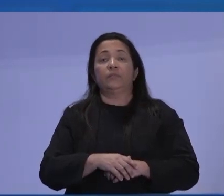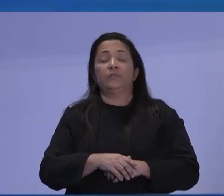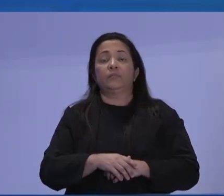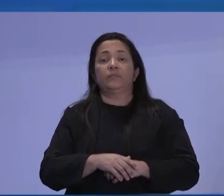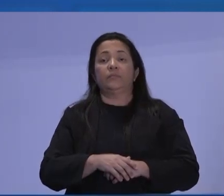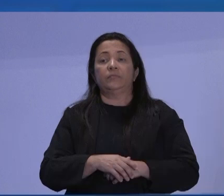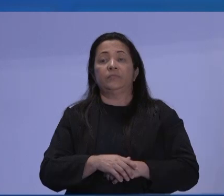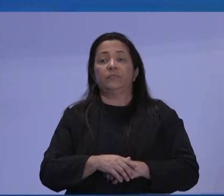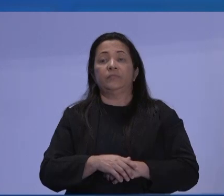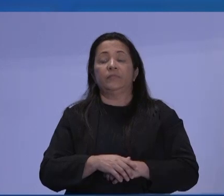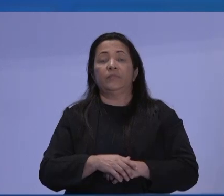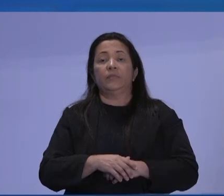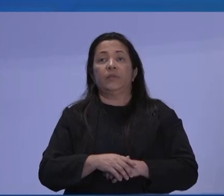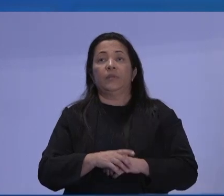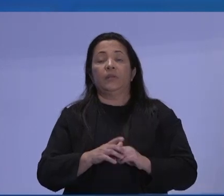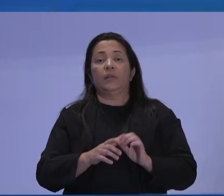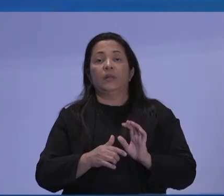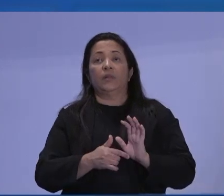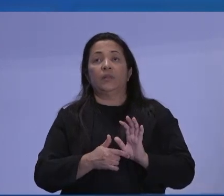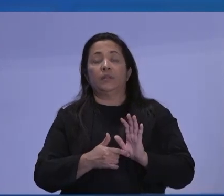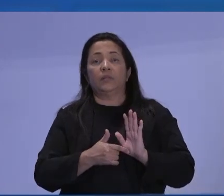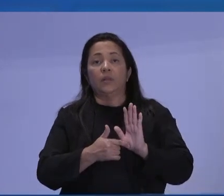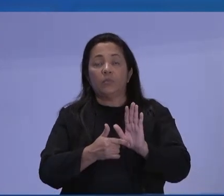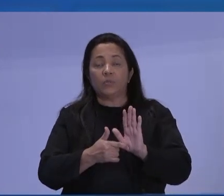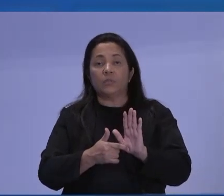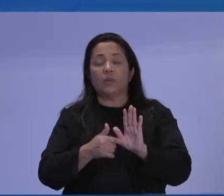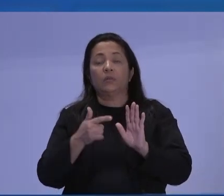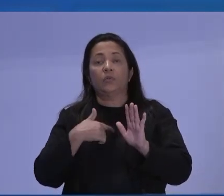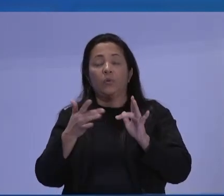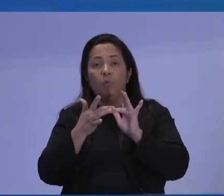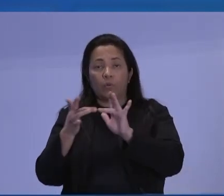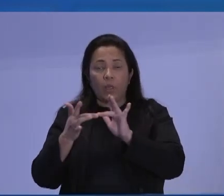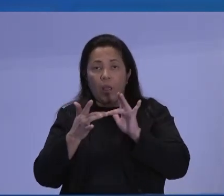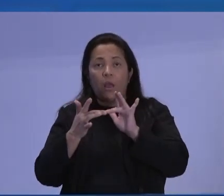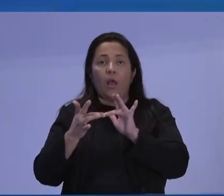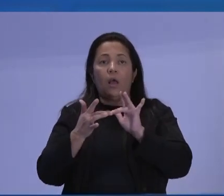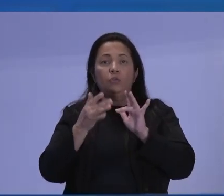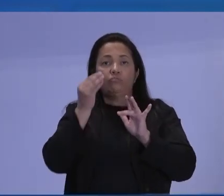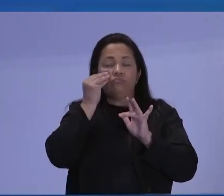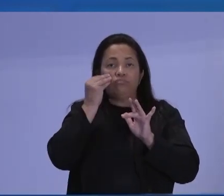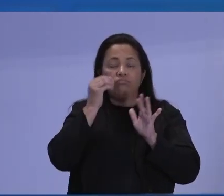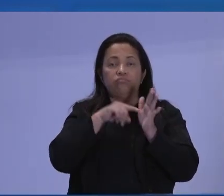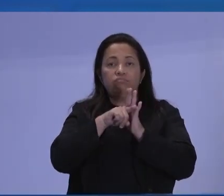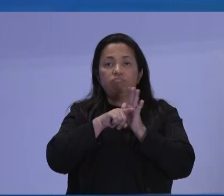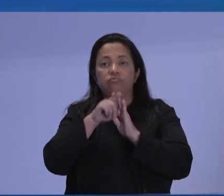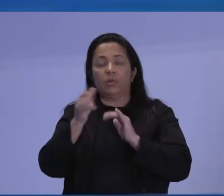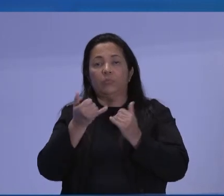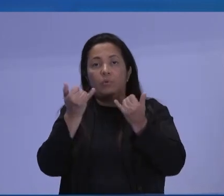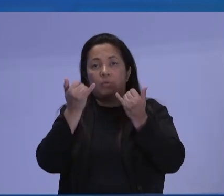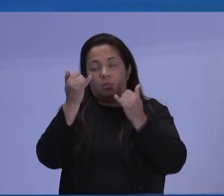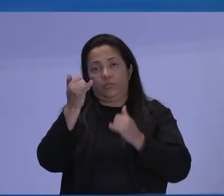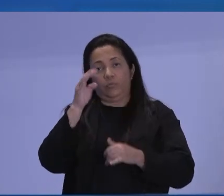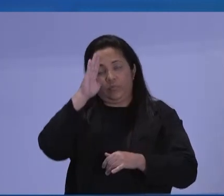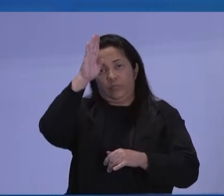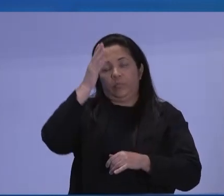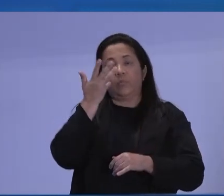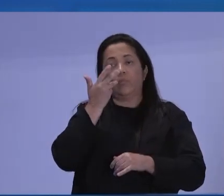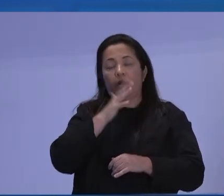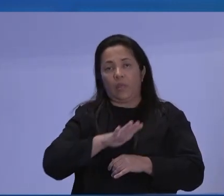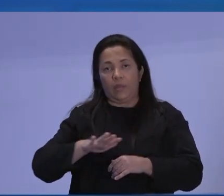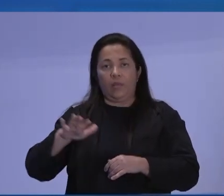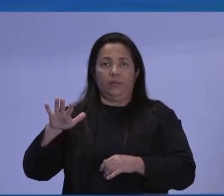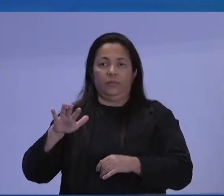maior adesão ao exame dos contatos, que era só liberado para eles, inclusive em crianças, que a gente tinha medo assim, não, ele não